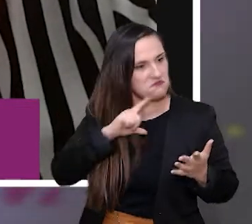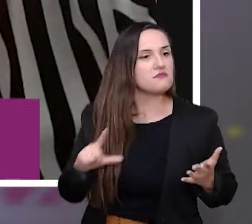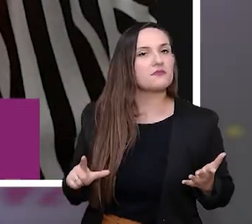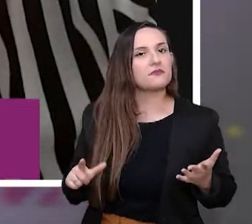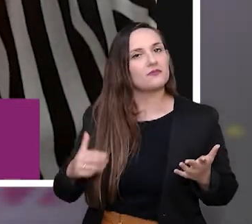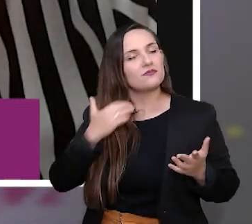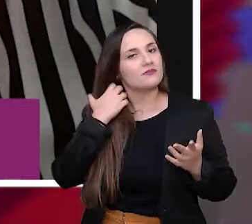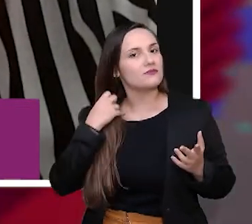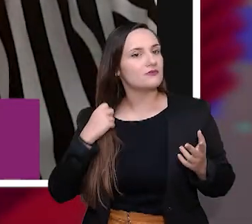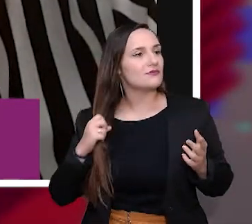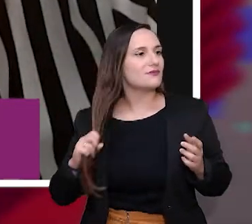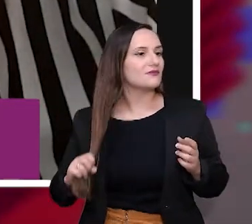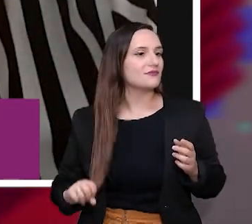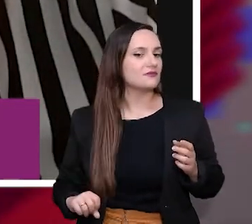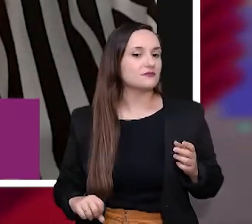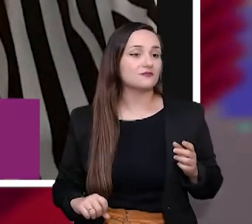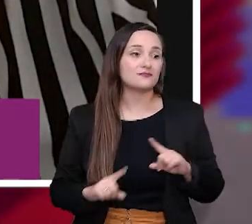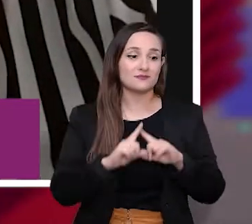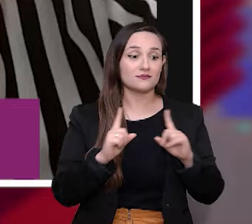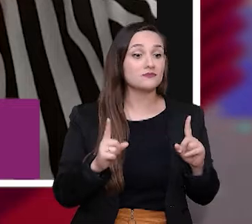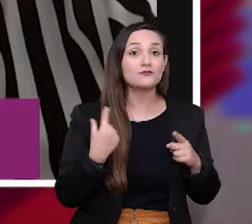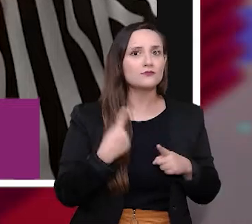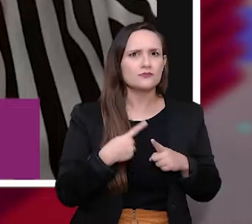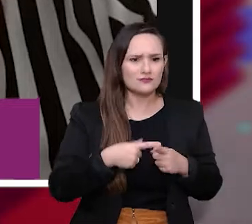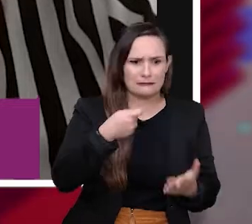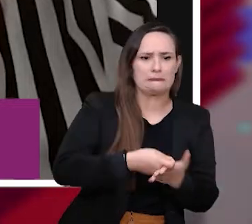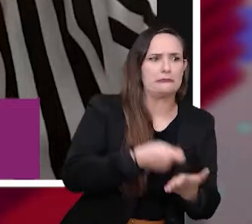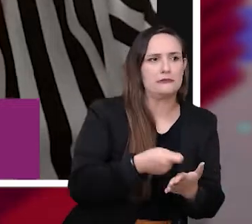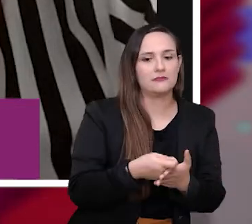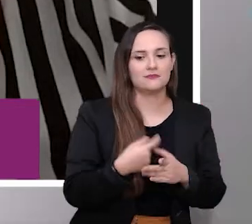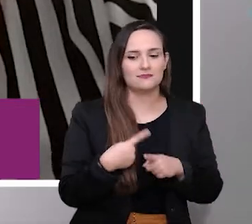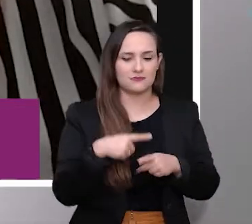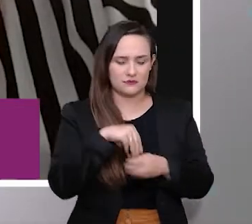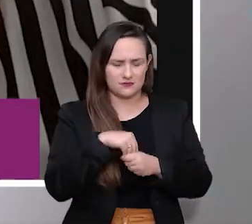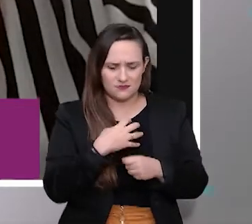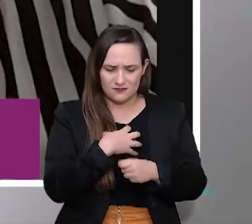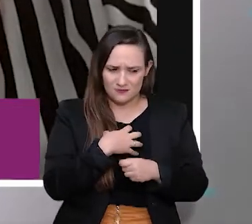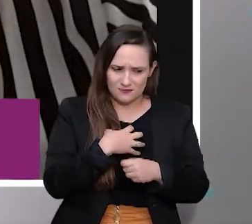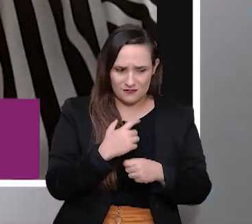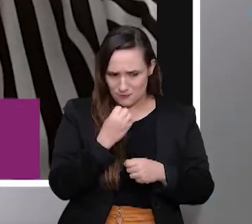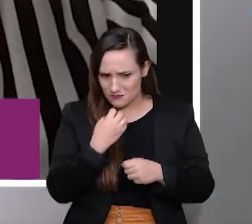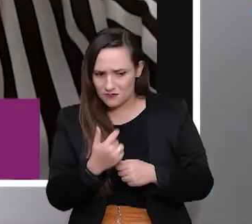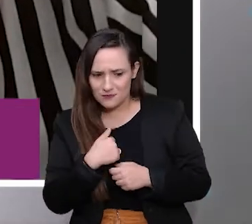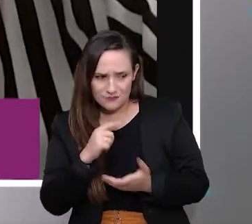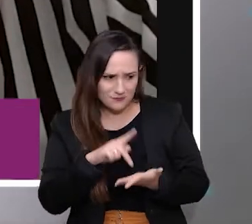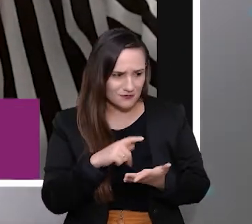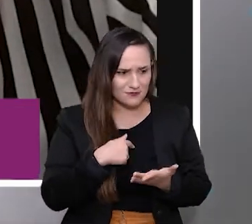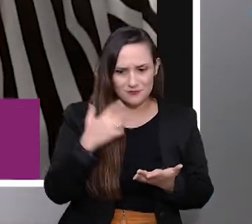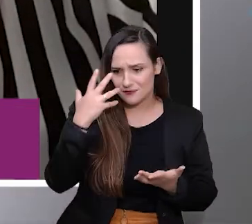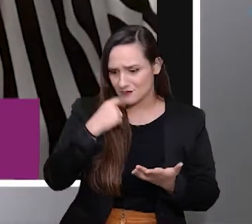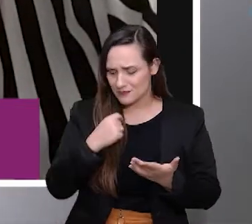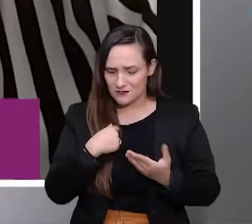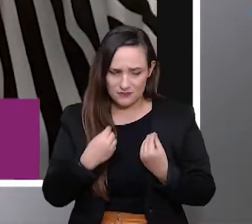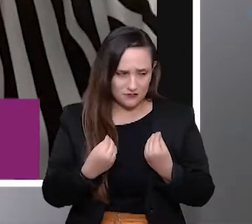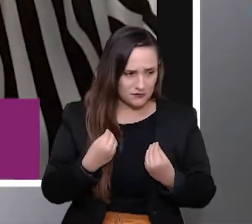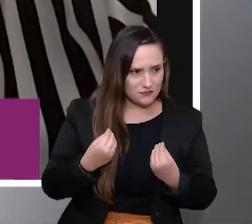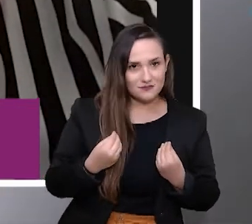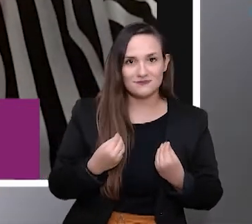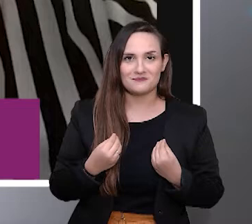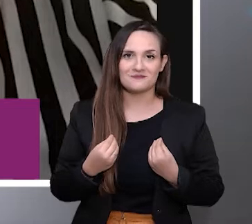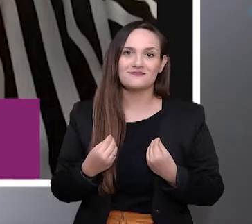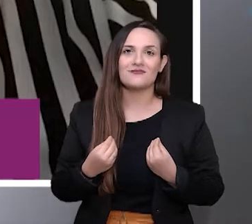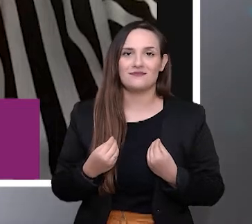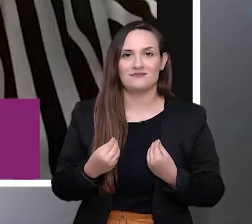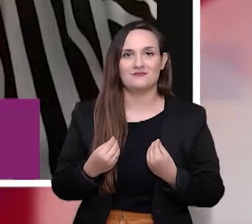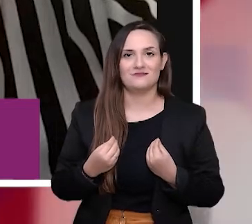que ela elegeu, entre aspas, né, como característica principal aí da sua merecida